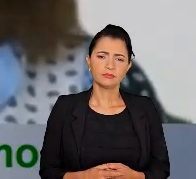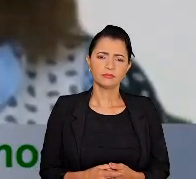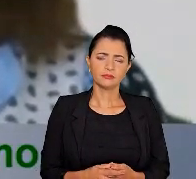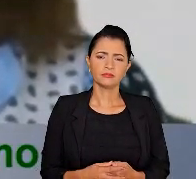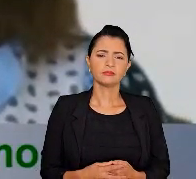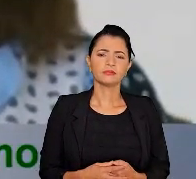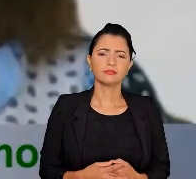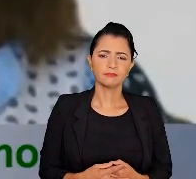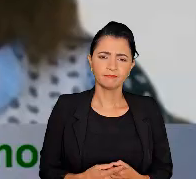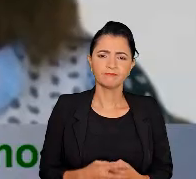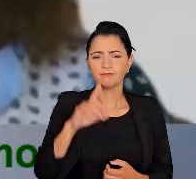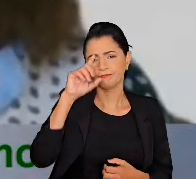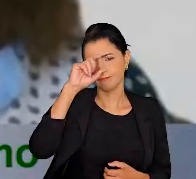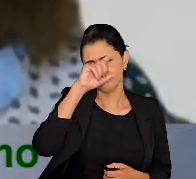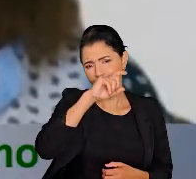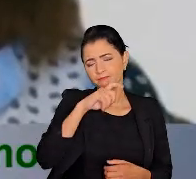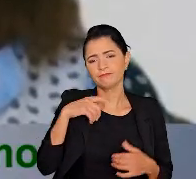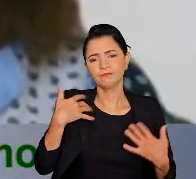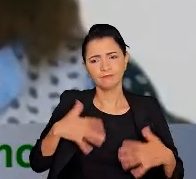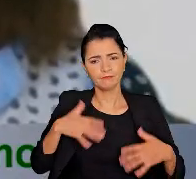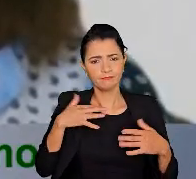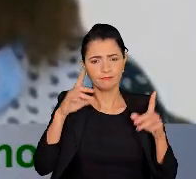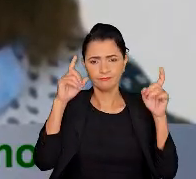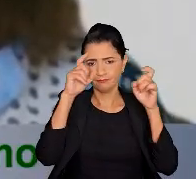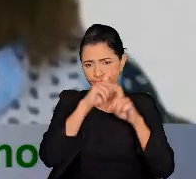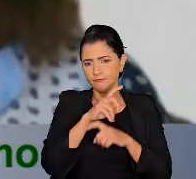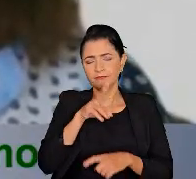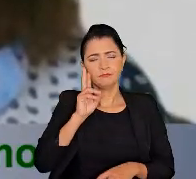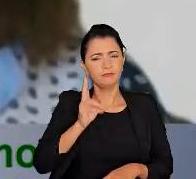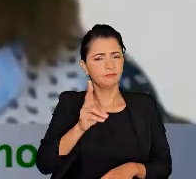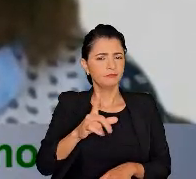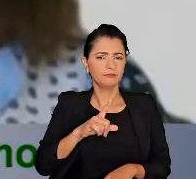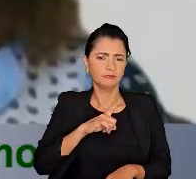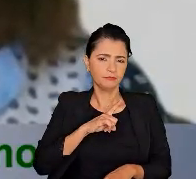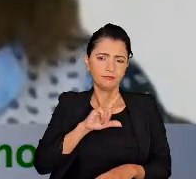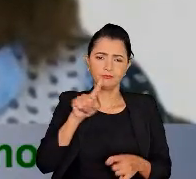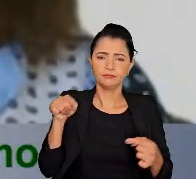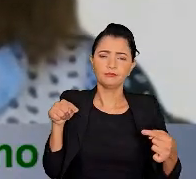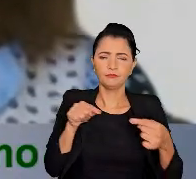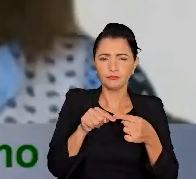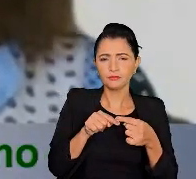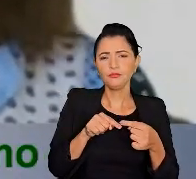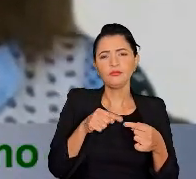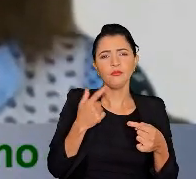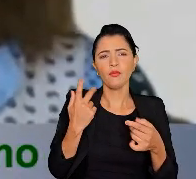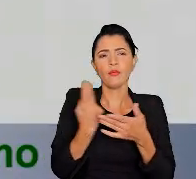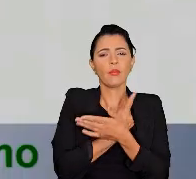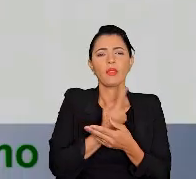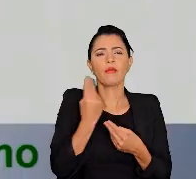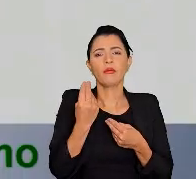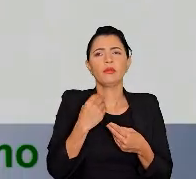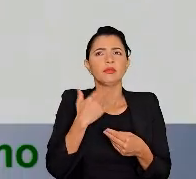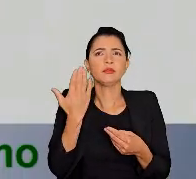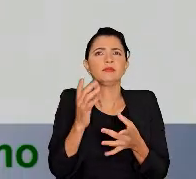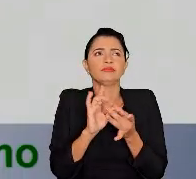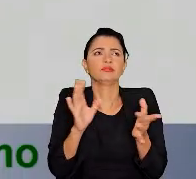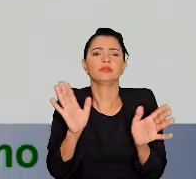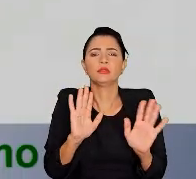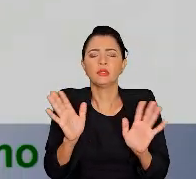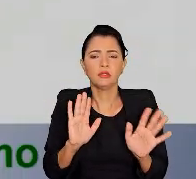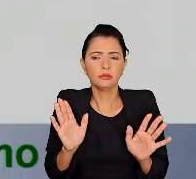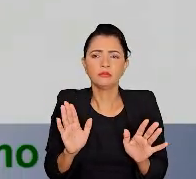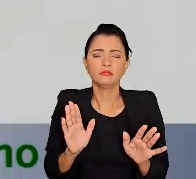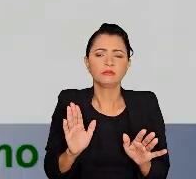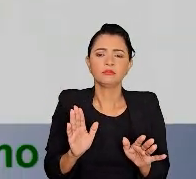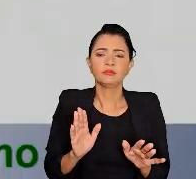É difícil explicar. Eu acho que sempre tem uma finalidade, né? As coisas não acontecem por acaso. Não,